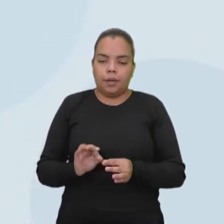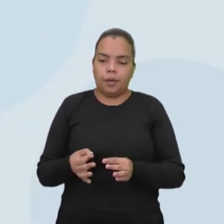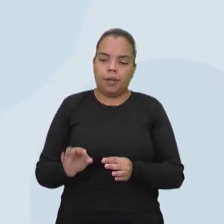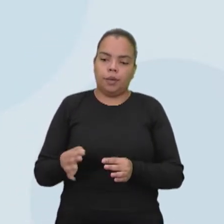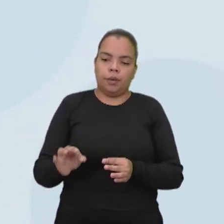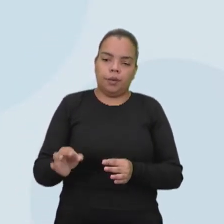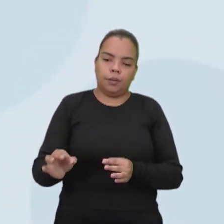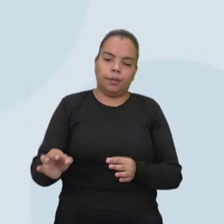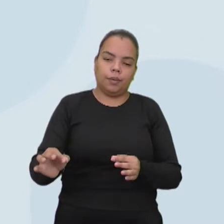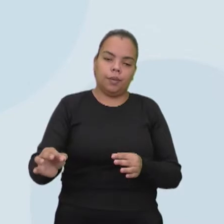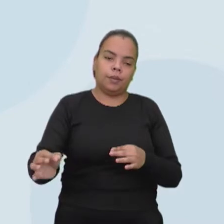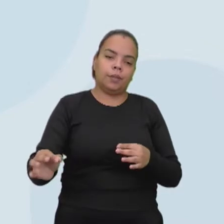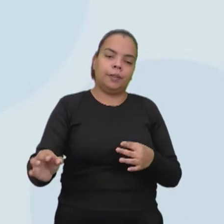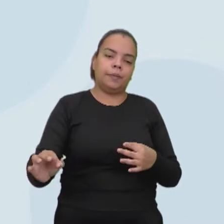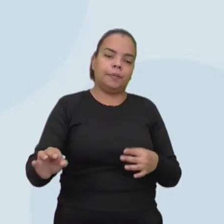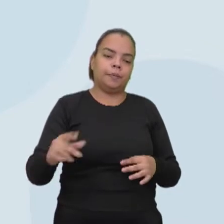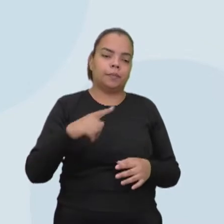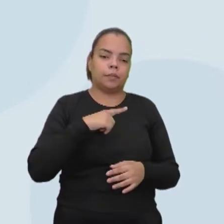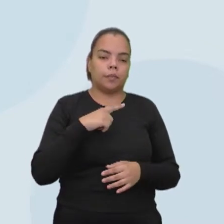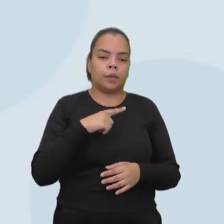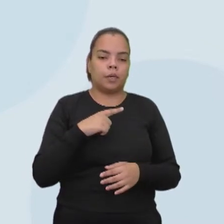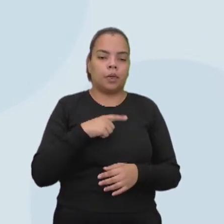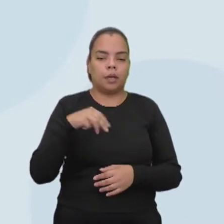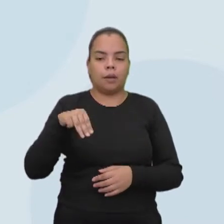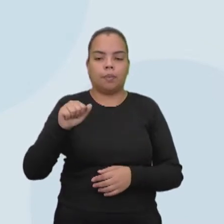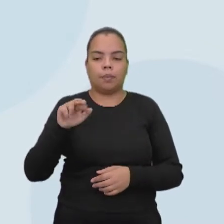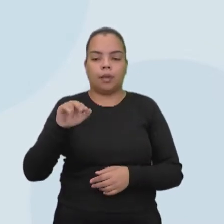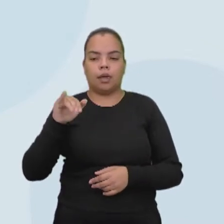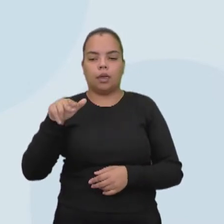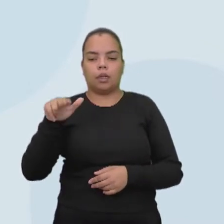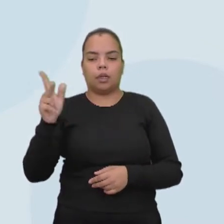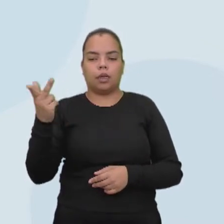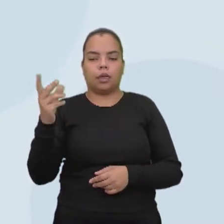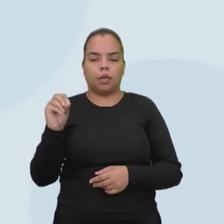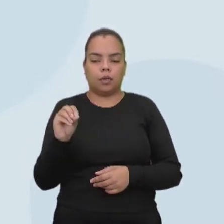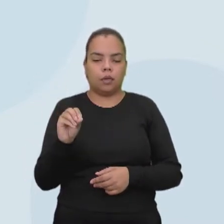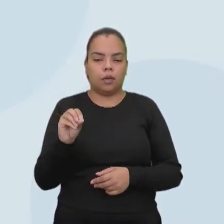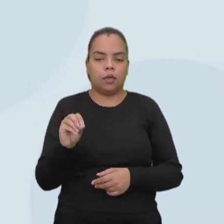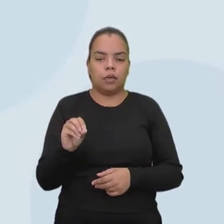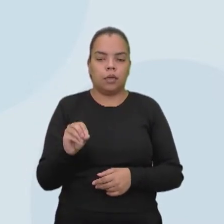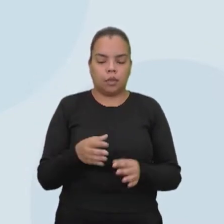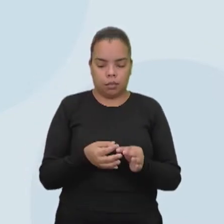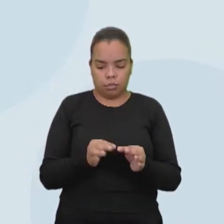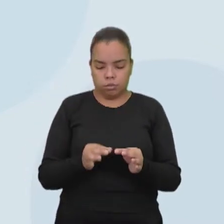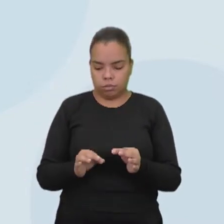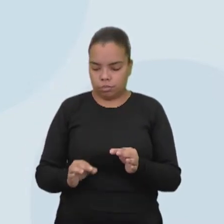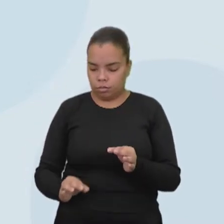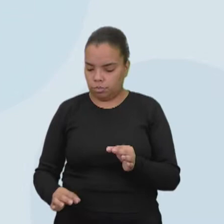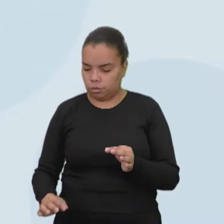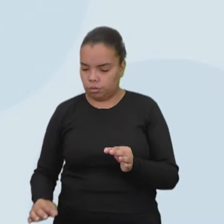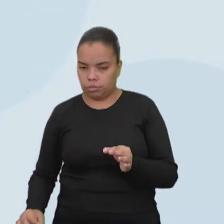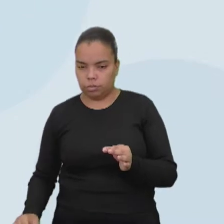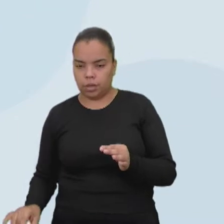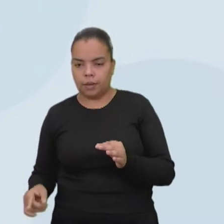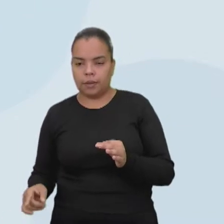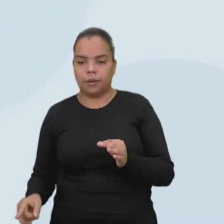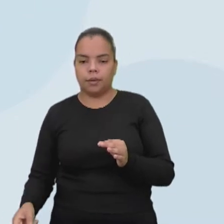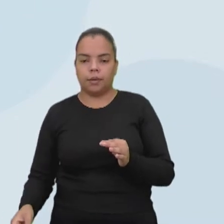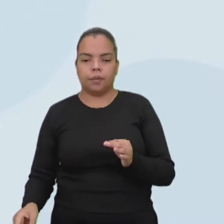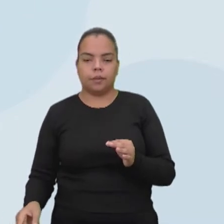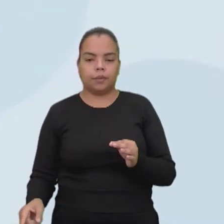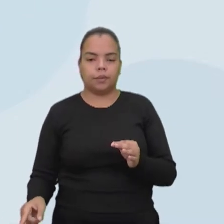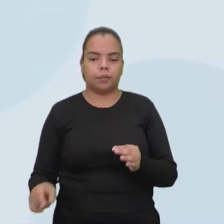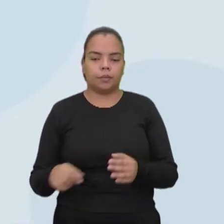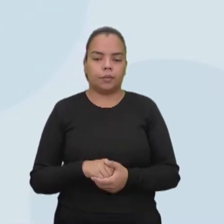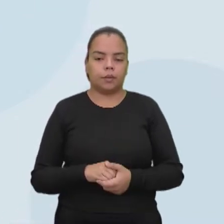dos ambientes de deposição é o marinho. Ele é o destino final de todos os sedimentos e nele está a maior